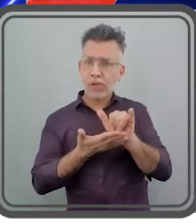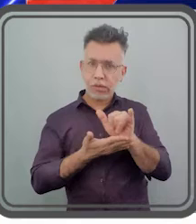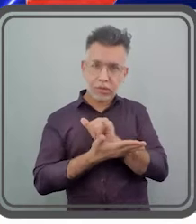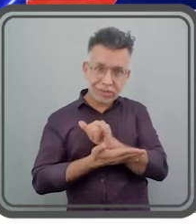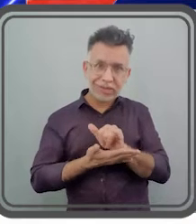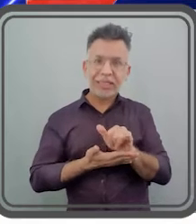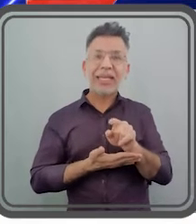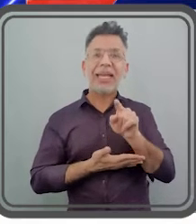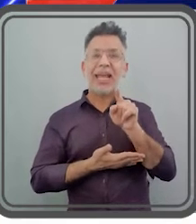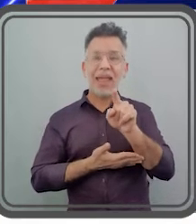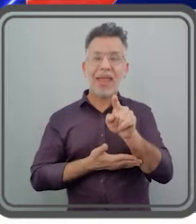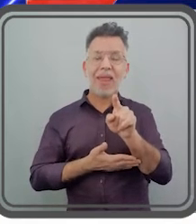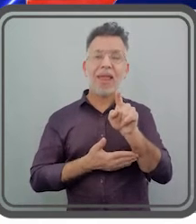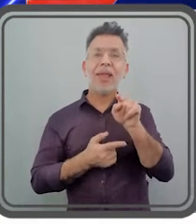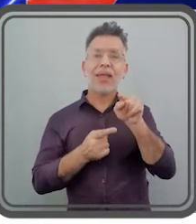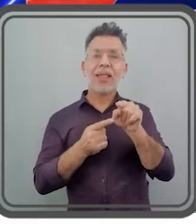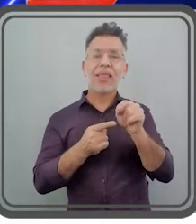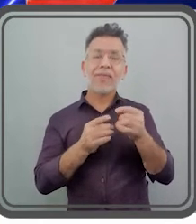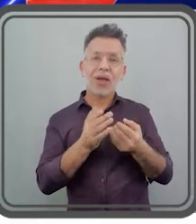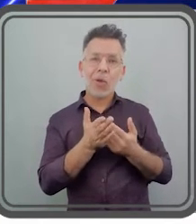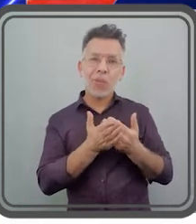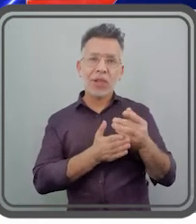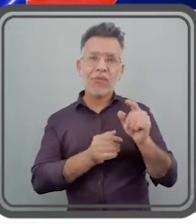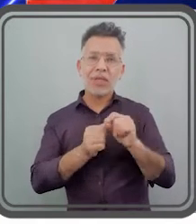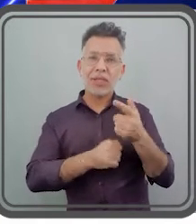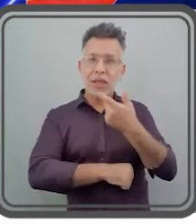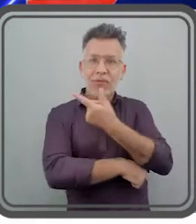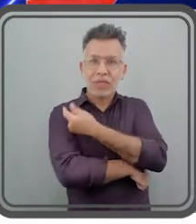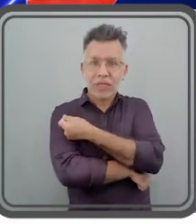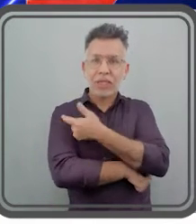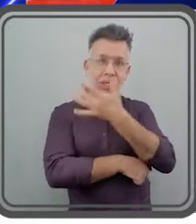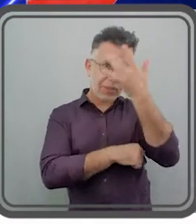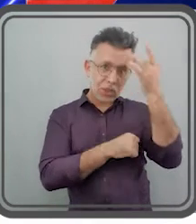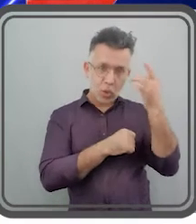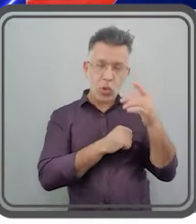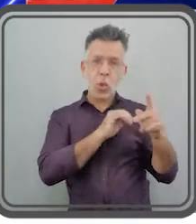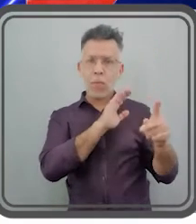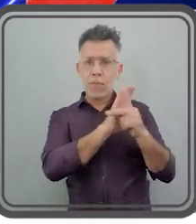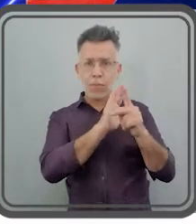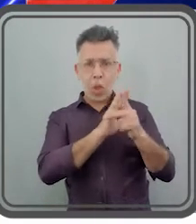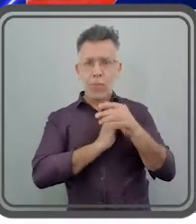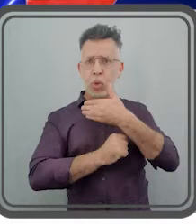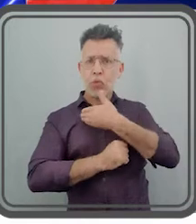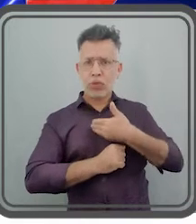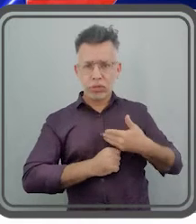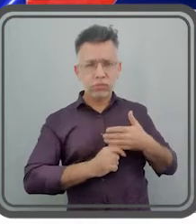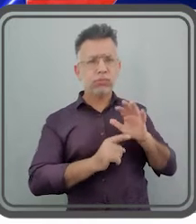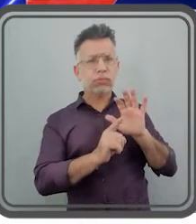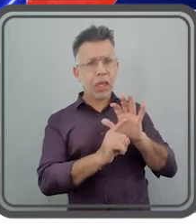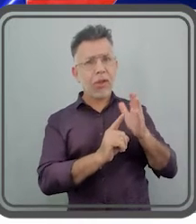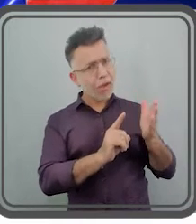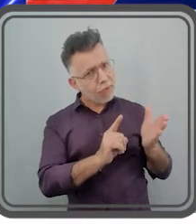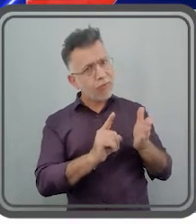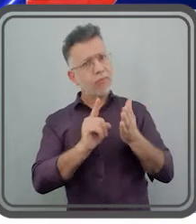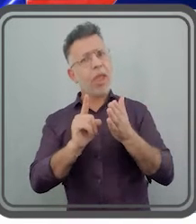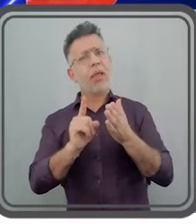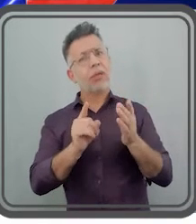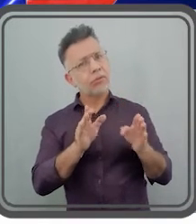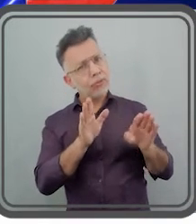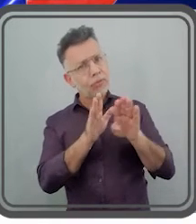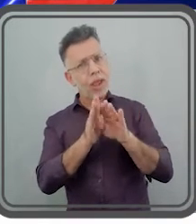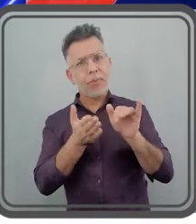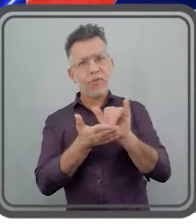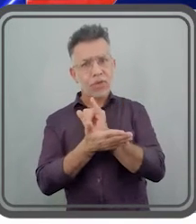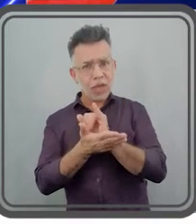foi um dos destinos que comentaram que estavam fazendo esse vacinação de pessoa que até o próprio Governador tá me sentindo as pessoas viajarem